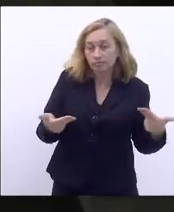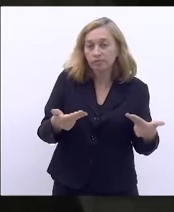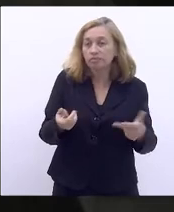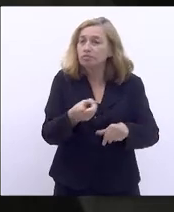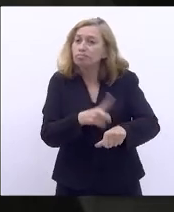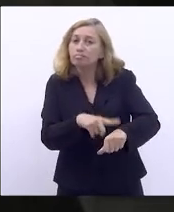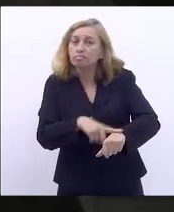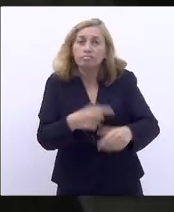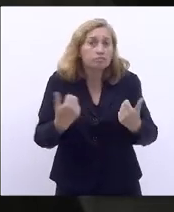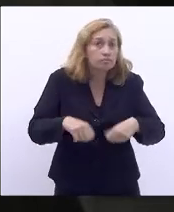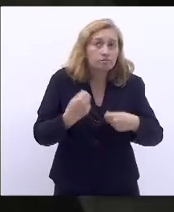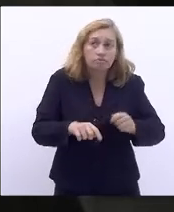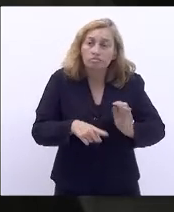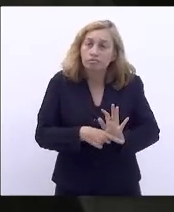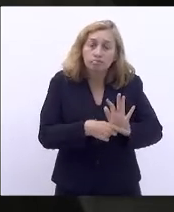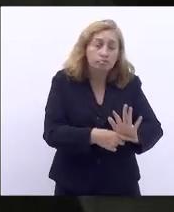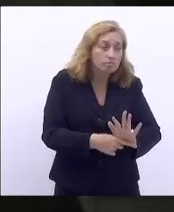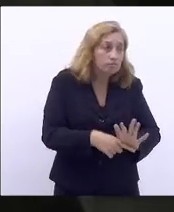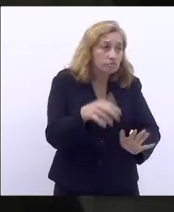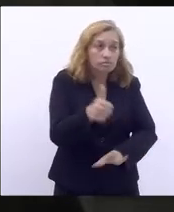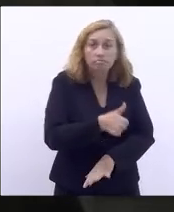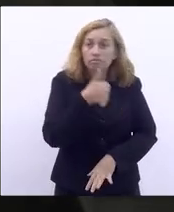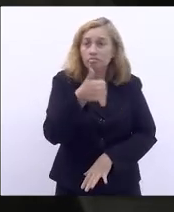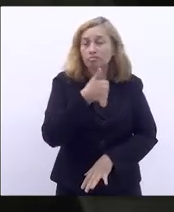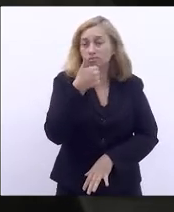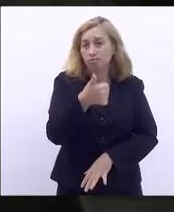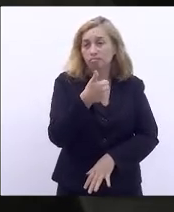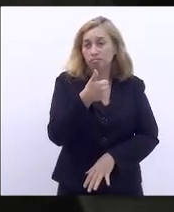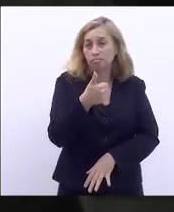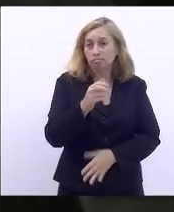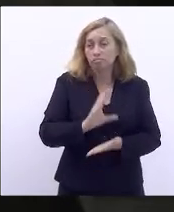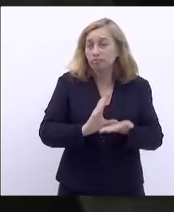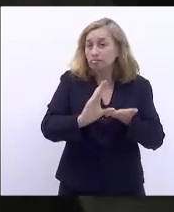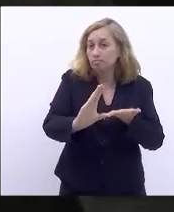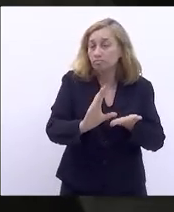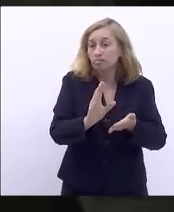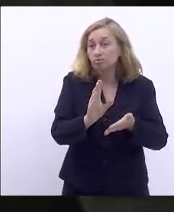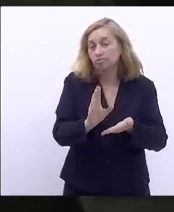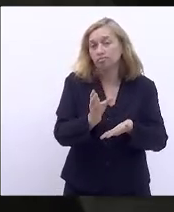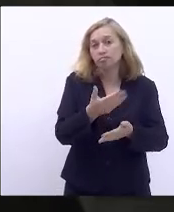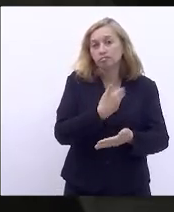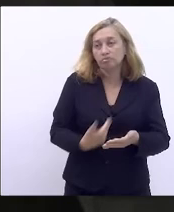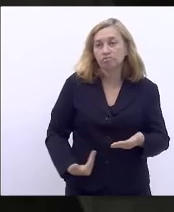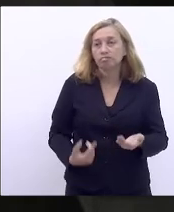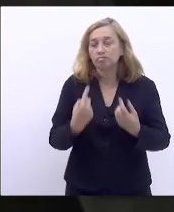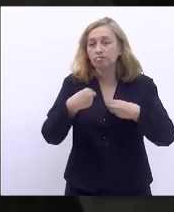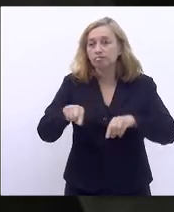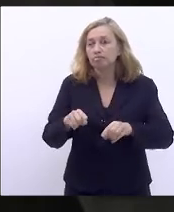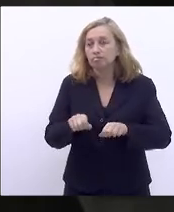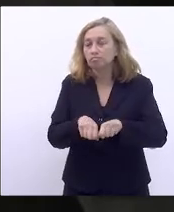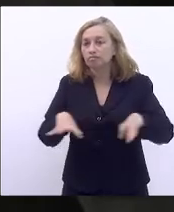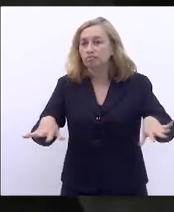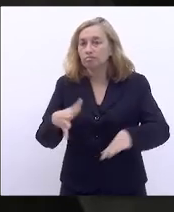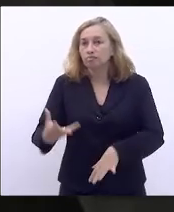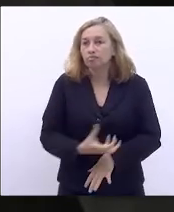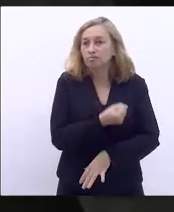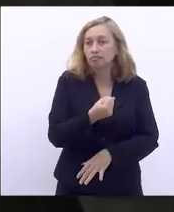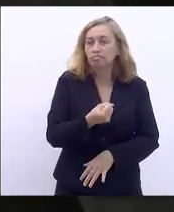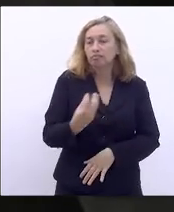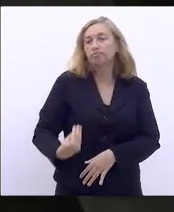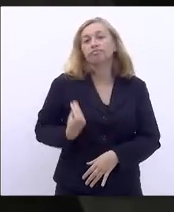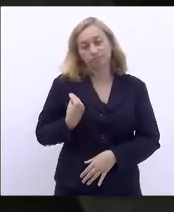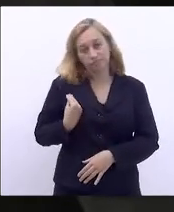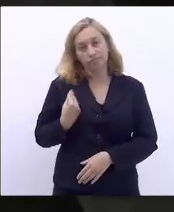que era preciso canalizar o máximo de energia, esforço e recursos públicos para enfrentar a pandemia e para salvar